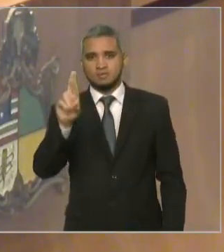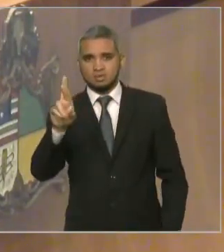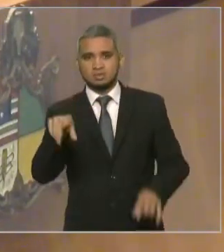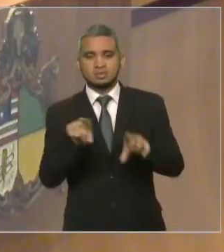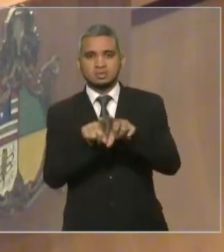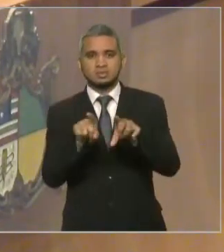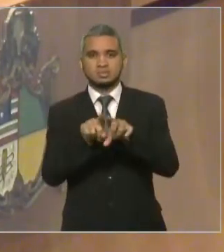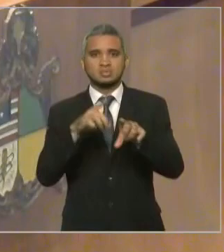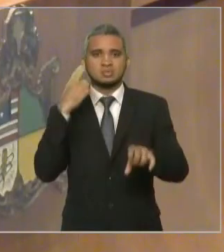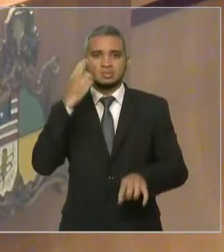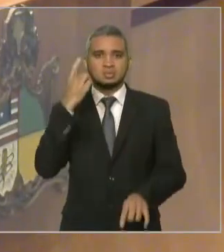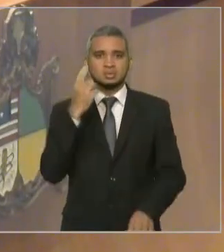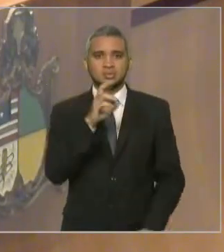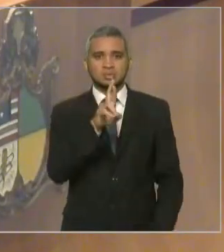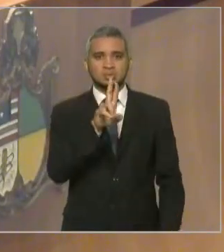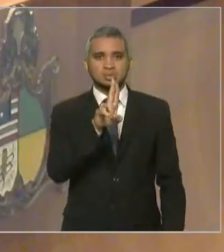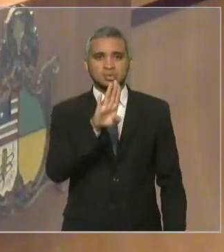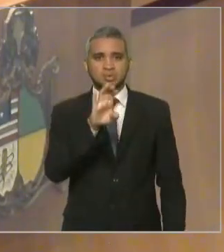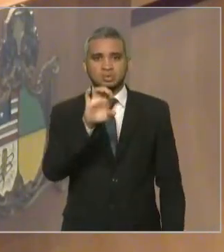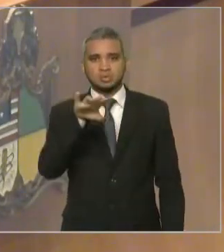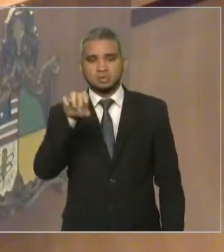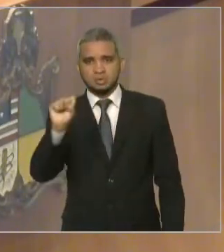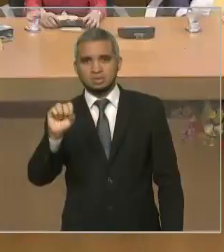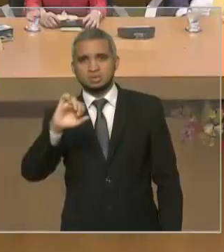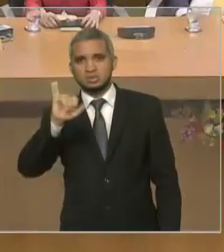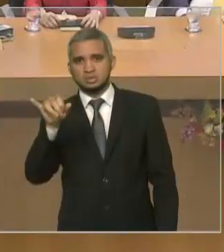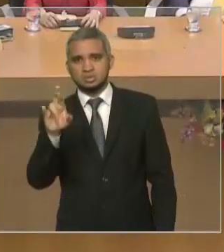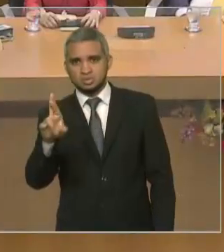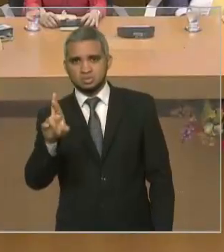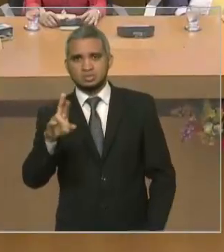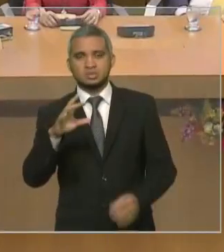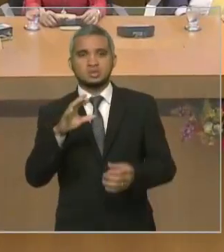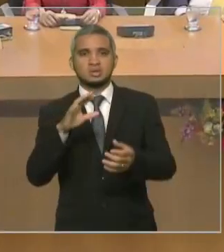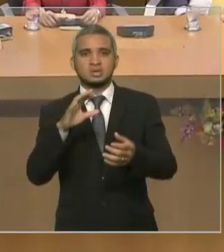federal e secretário de Estado das Cidades.